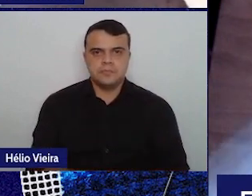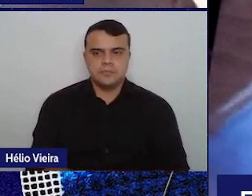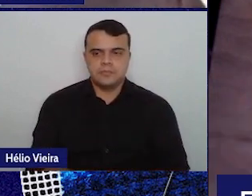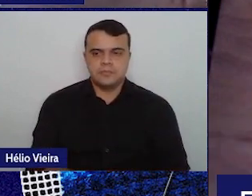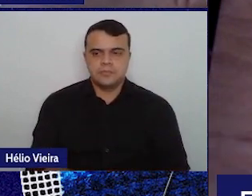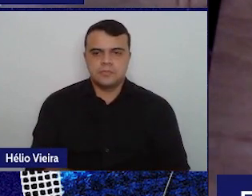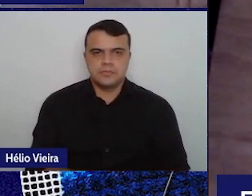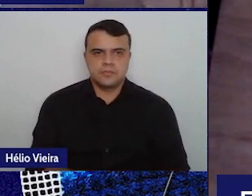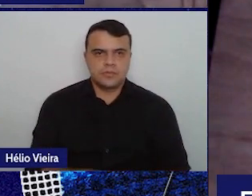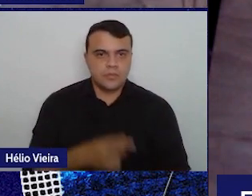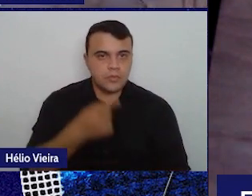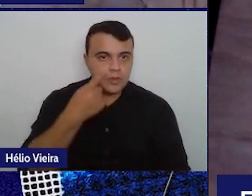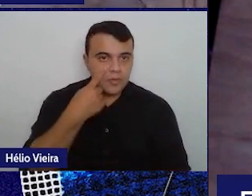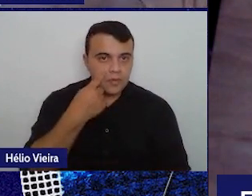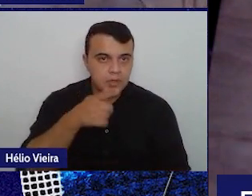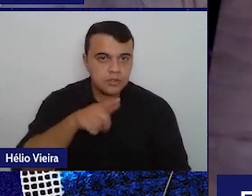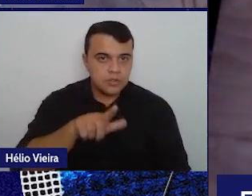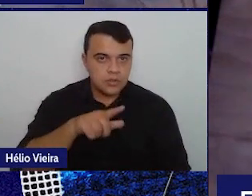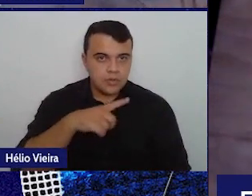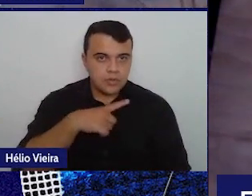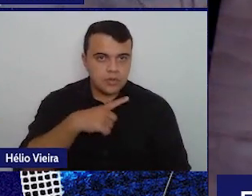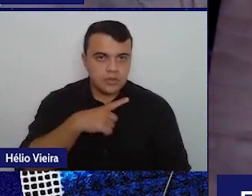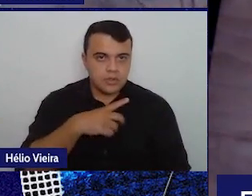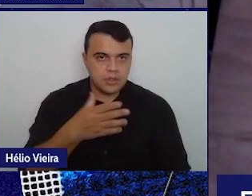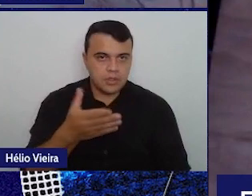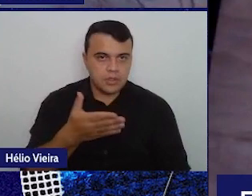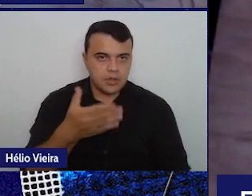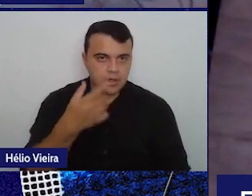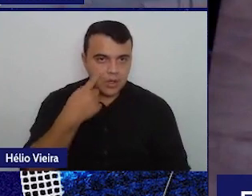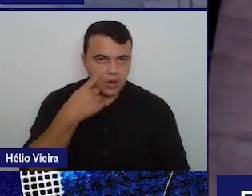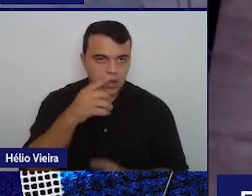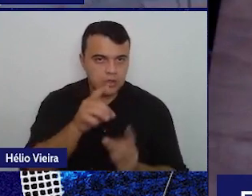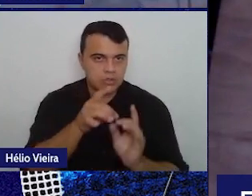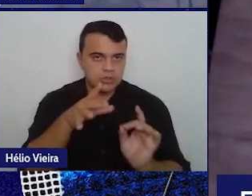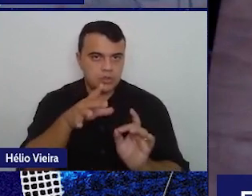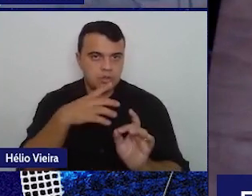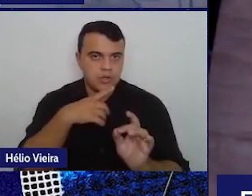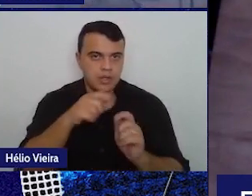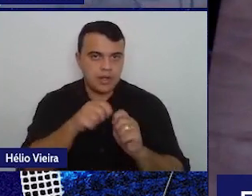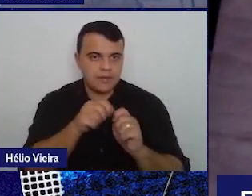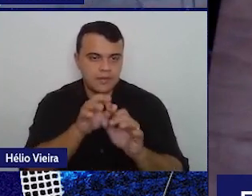para vocês verem, mais um para vocês verem. Aqui, ó, aqui tá solto, esperando o arremate.